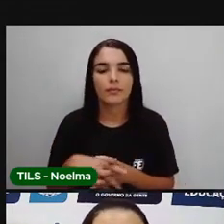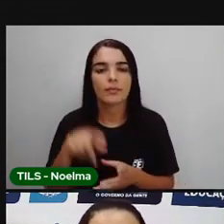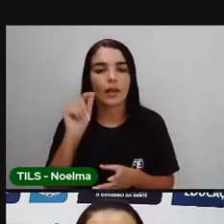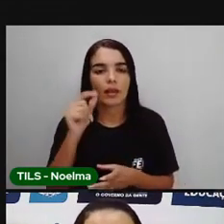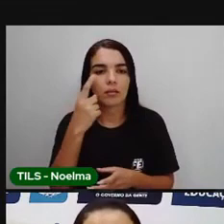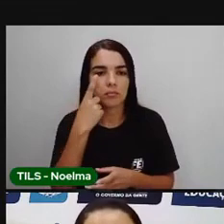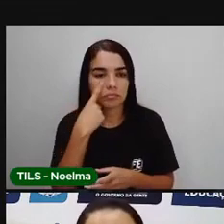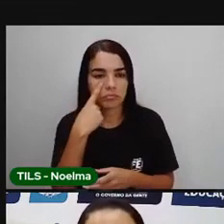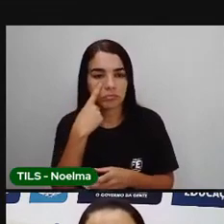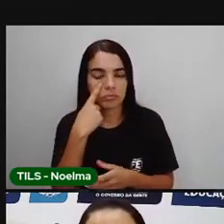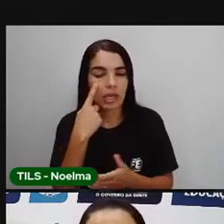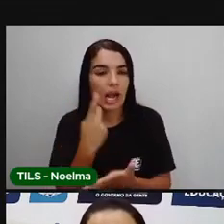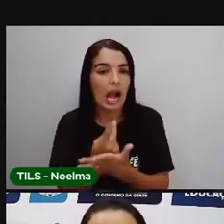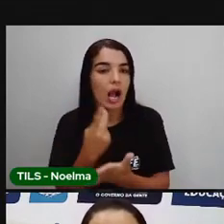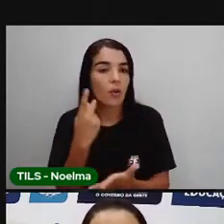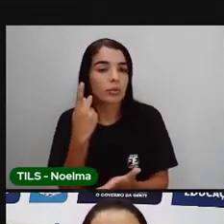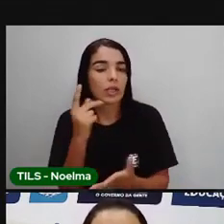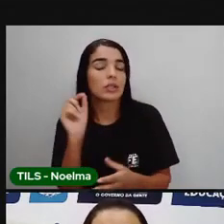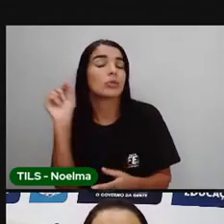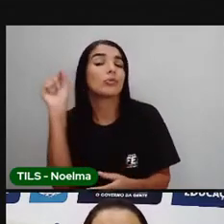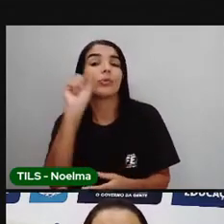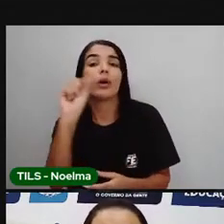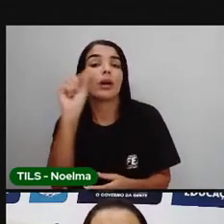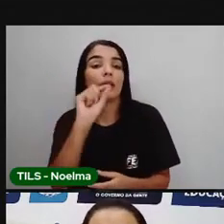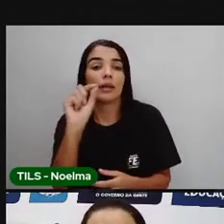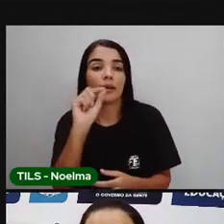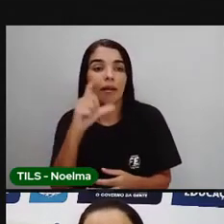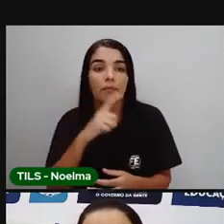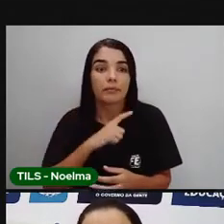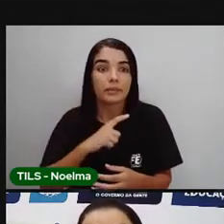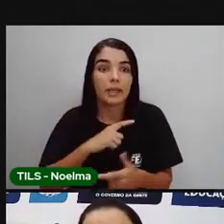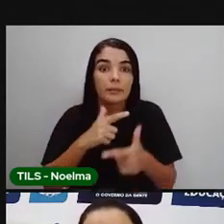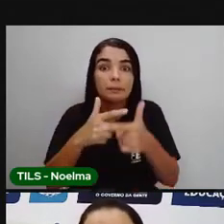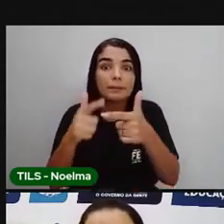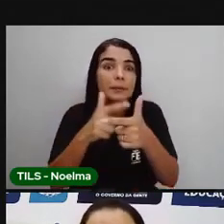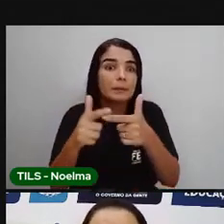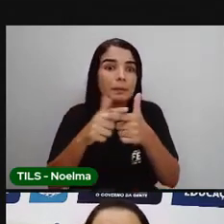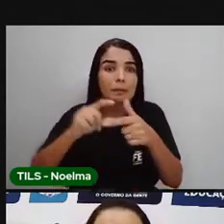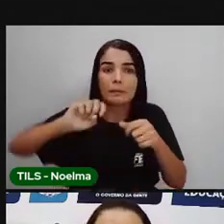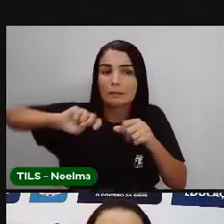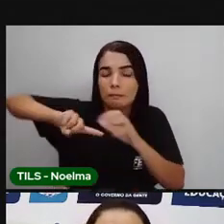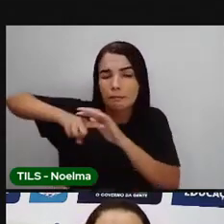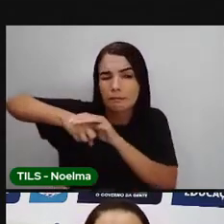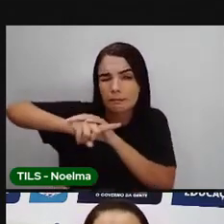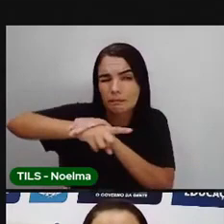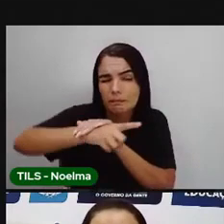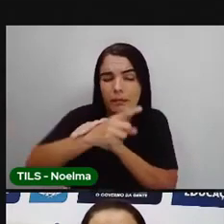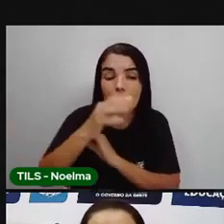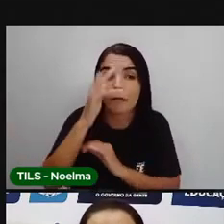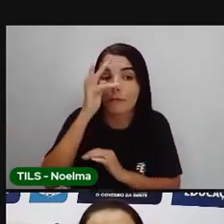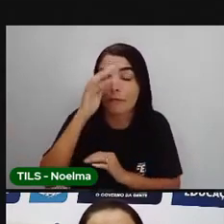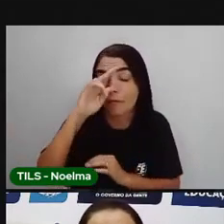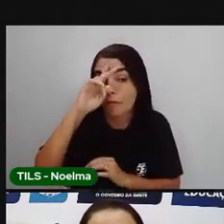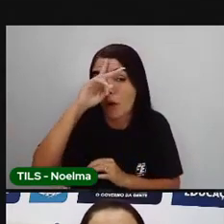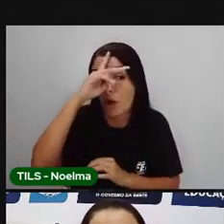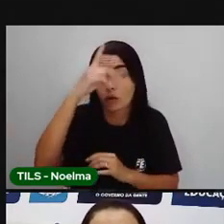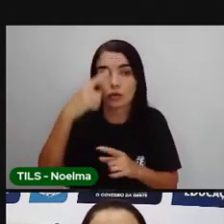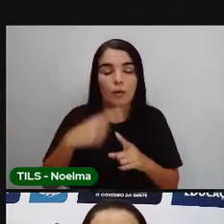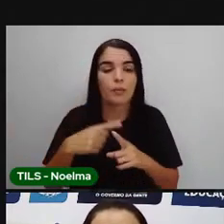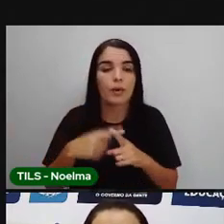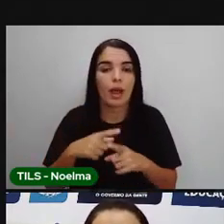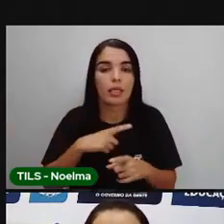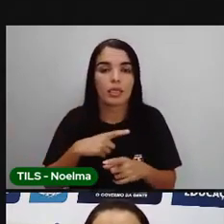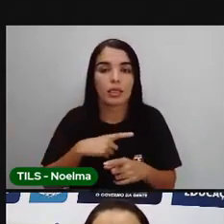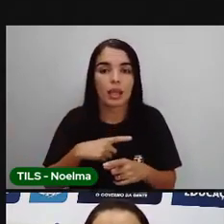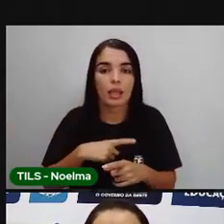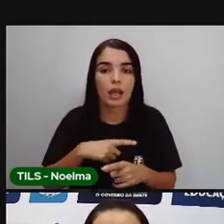Assim, o desmatamento, ele impacta a biodiversidade de forma devastadora e intensifica o efeito estufa. De que forma? Ele impacta